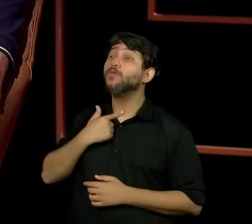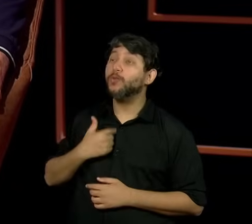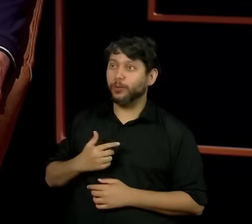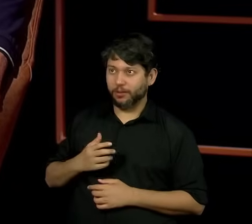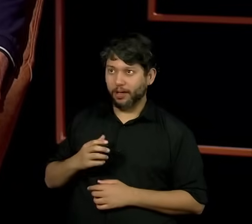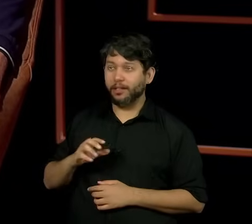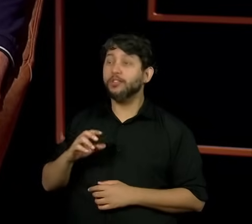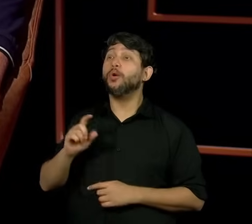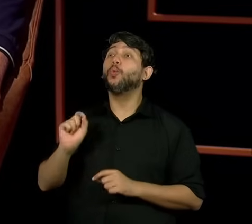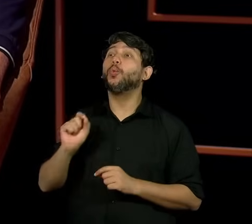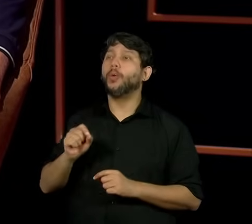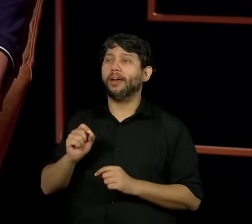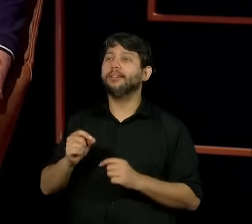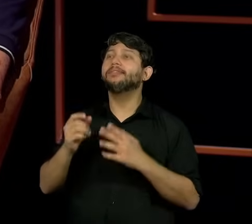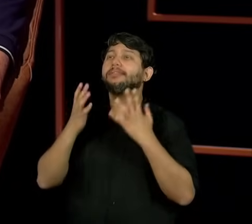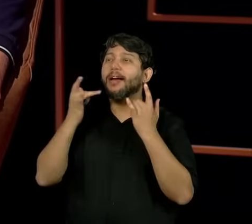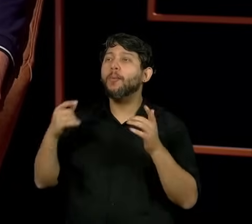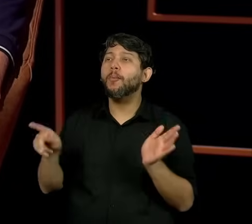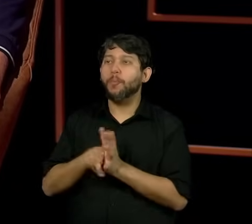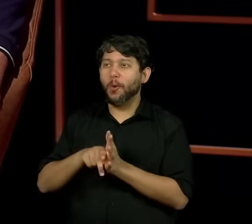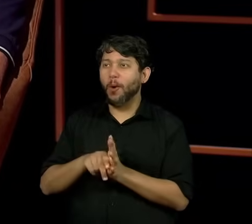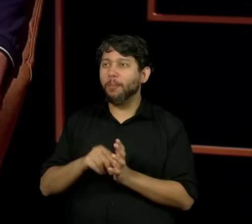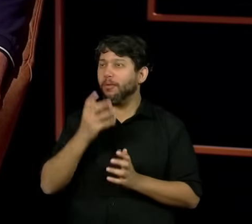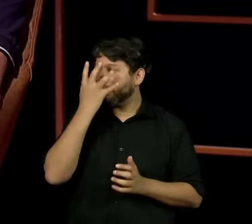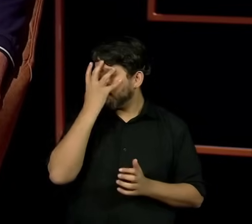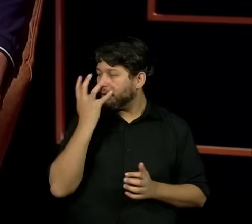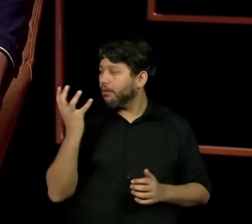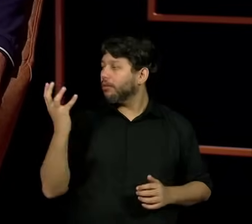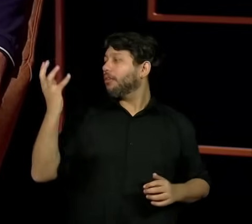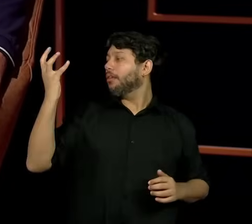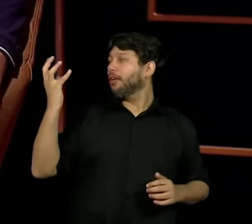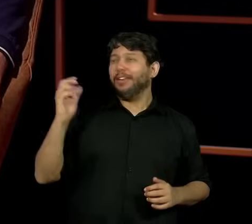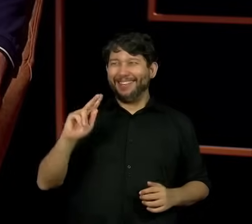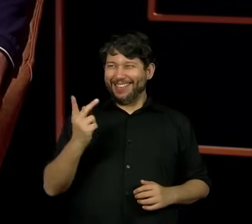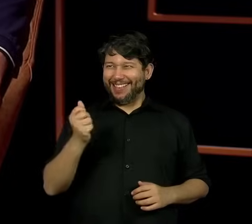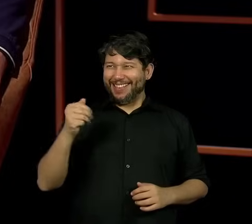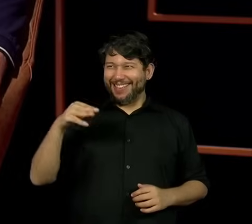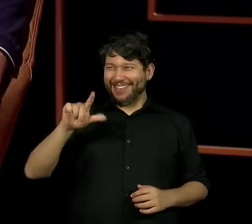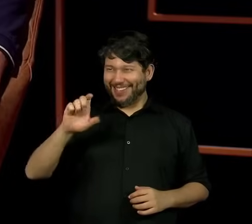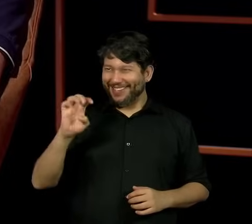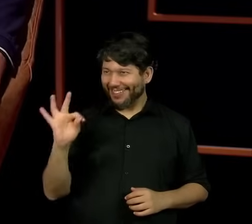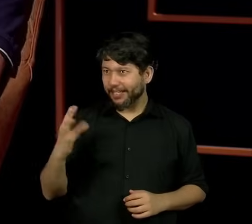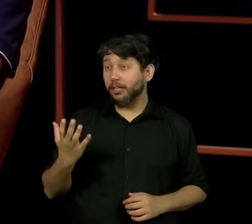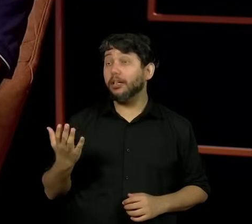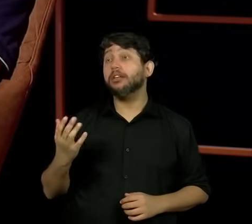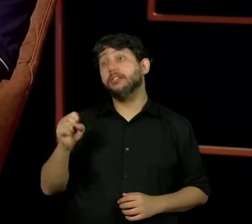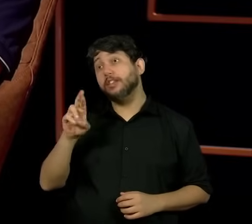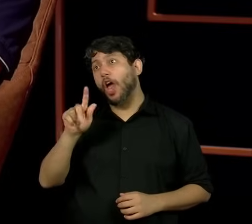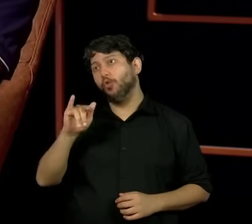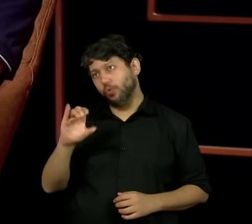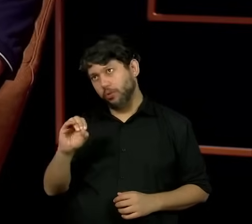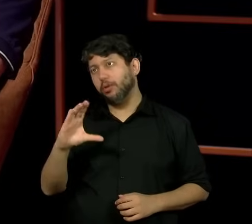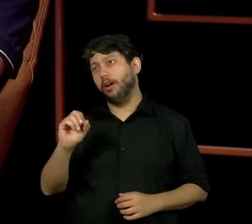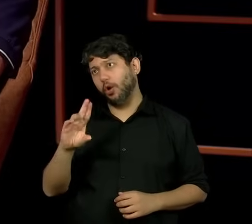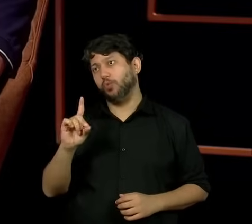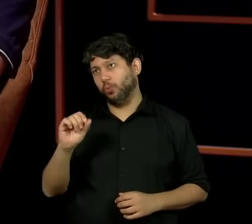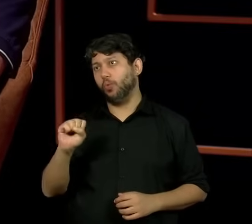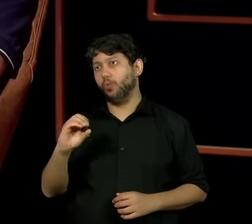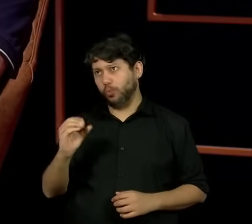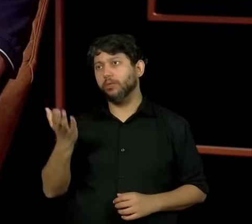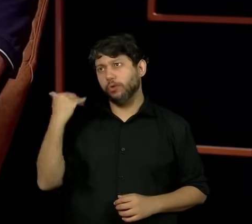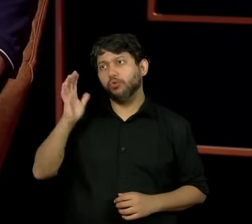um Hamlet, que o Sérgio Cardoso fez há muitos anos atrás. Não fizemos, mas ainda temos idade para